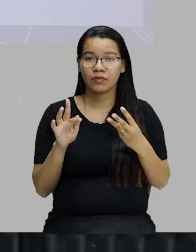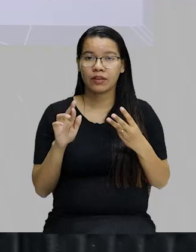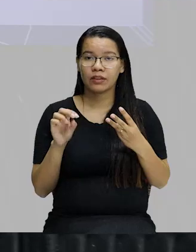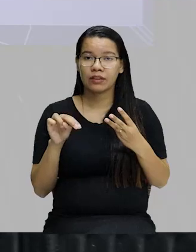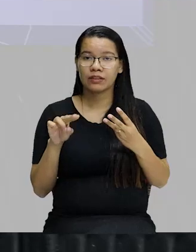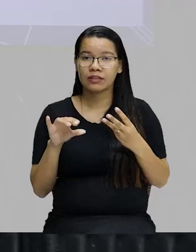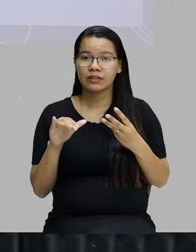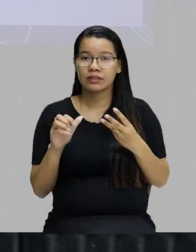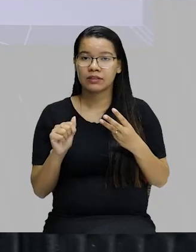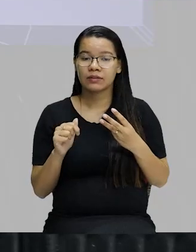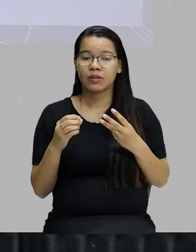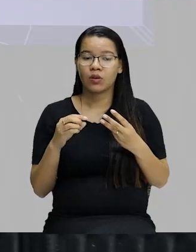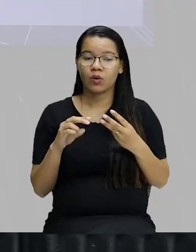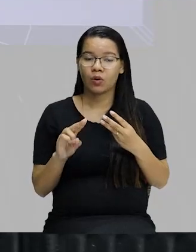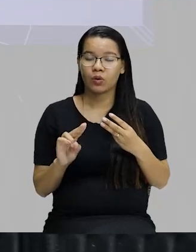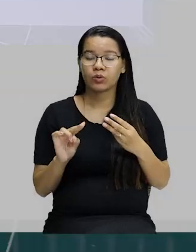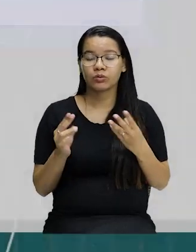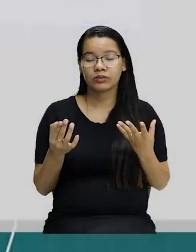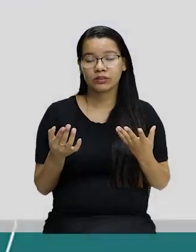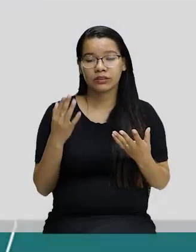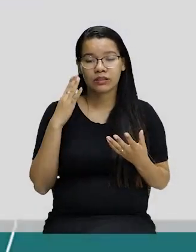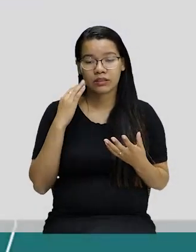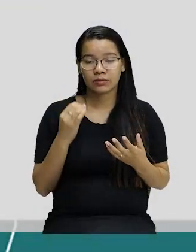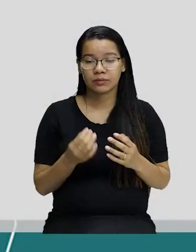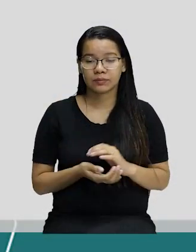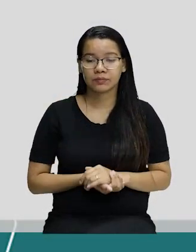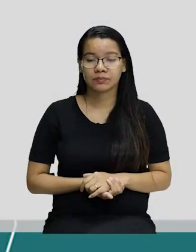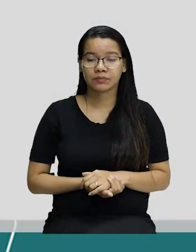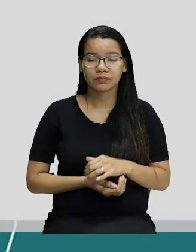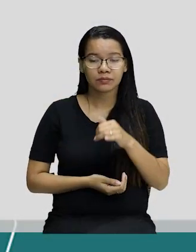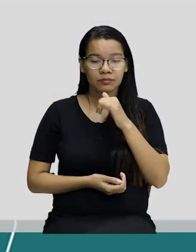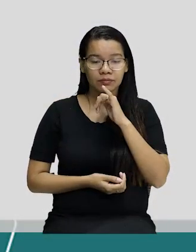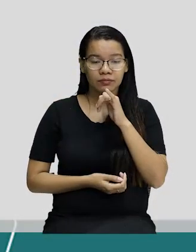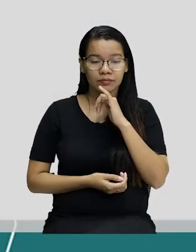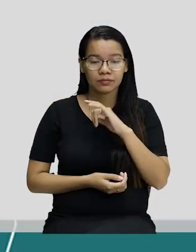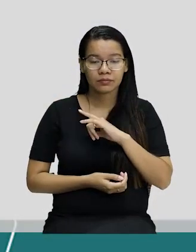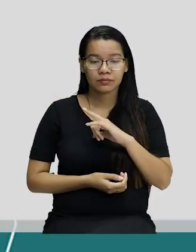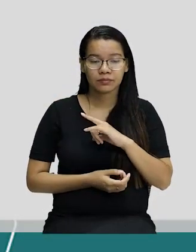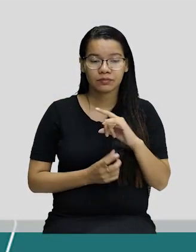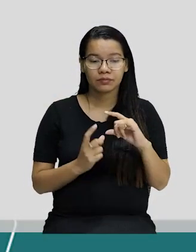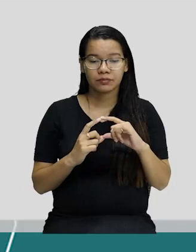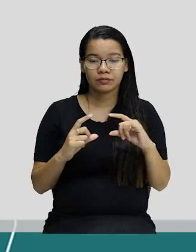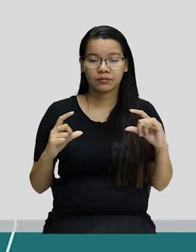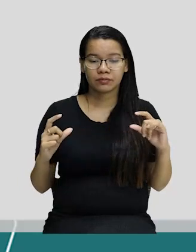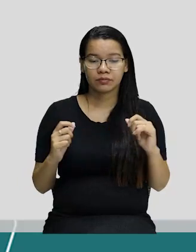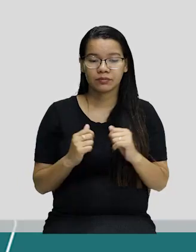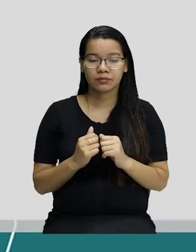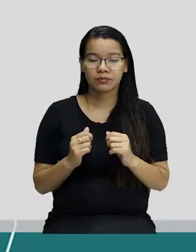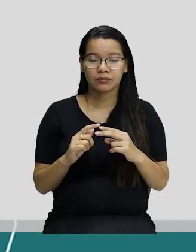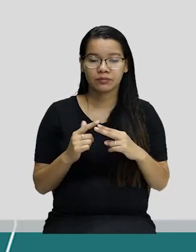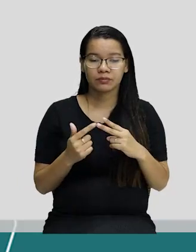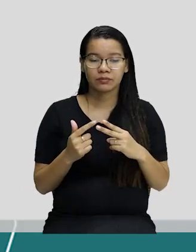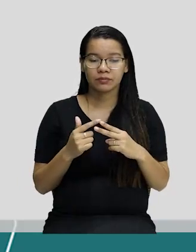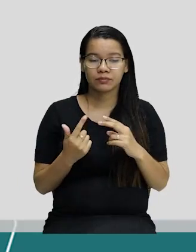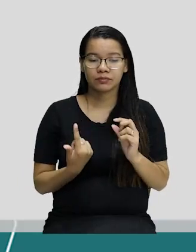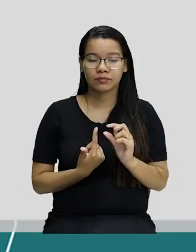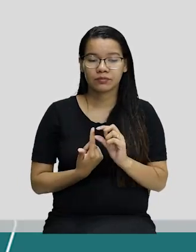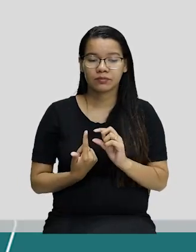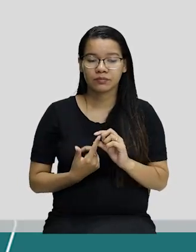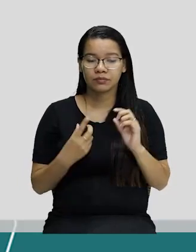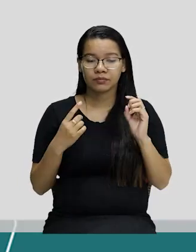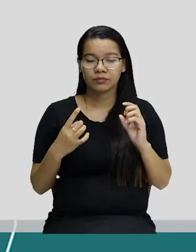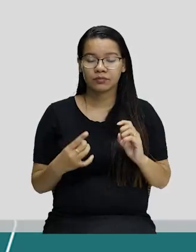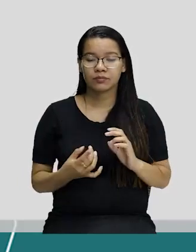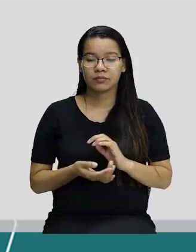de inferir ou de deduzir. Nesse caso, por exemplo, eu tenho um fragmento com duas palavras destacadas, ó,